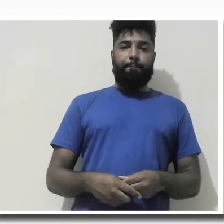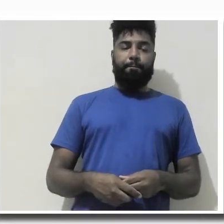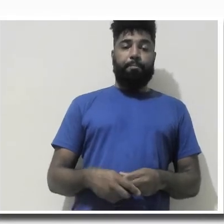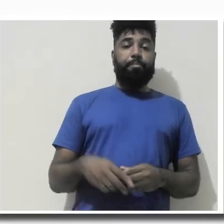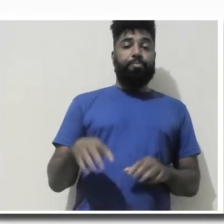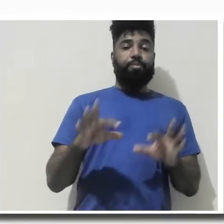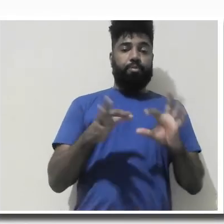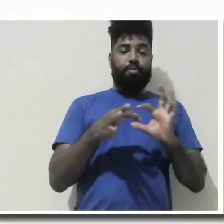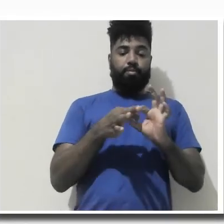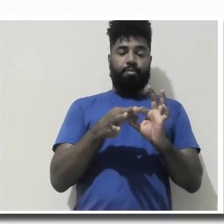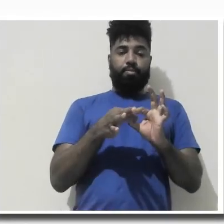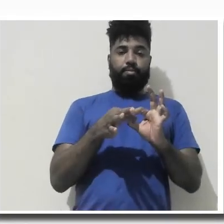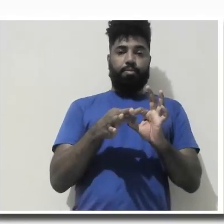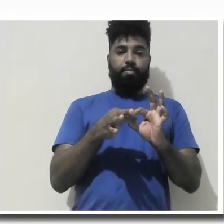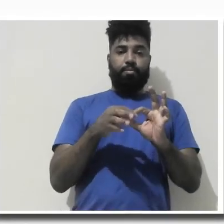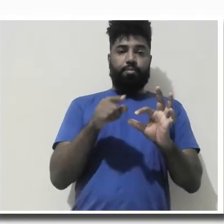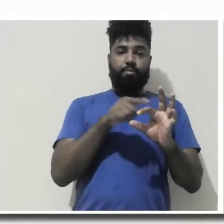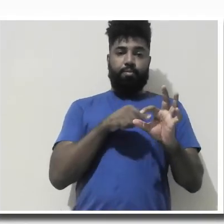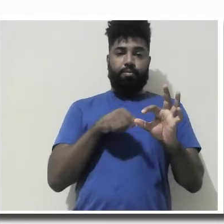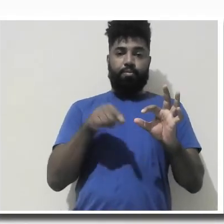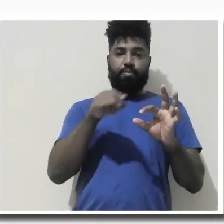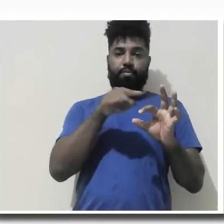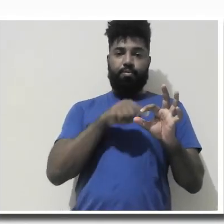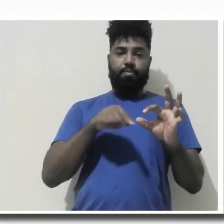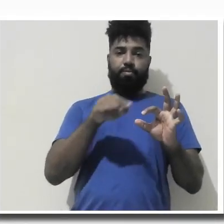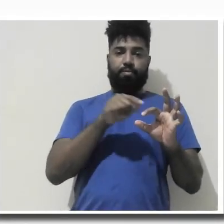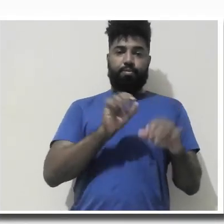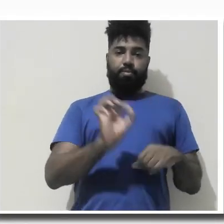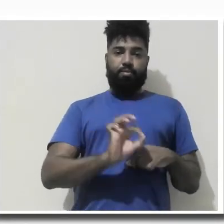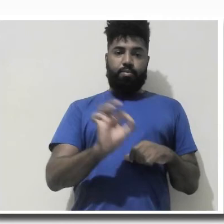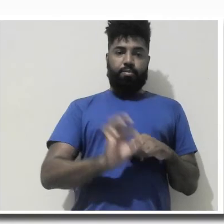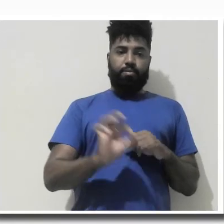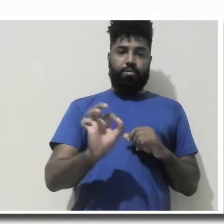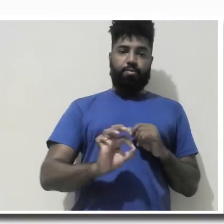Essa região aqui, ó, está sendo pintada.